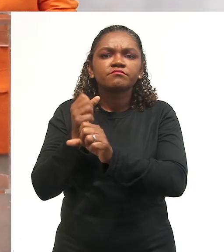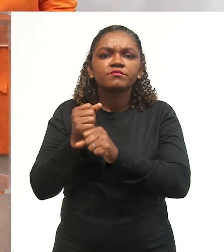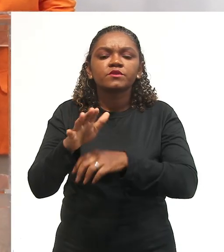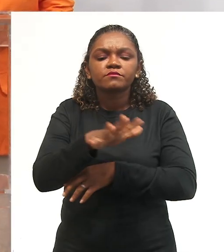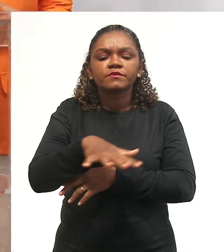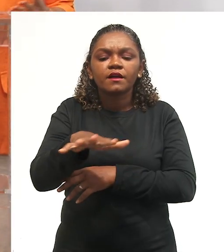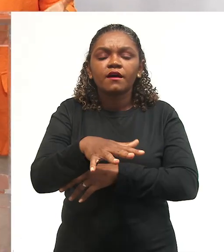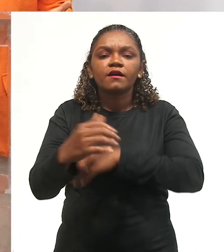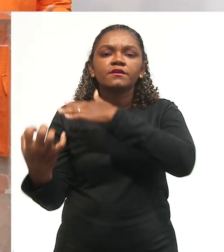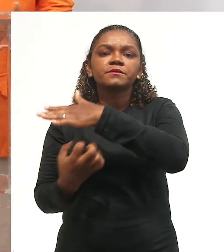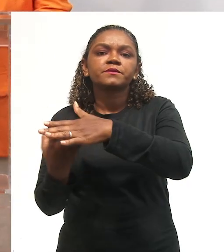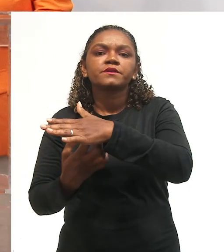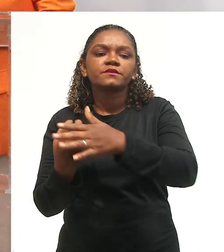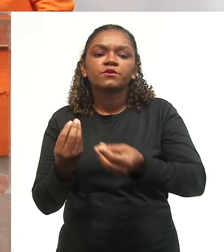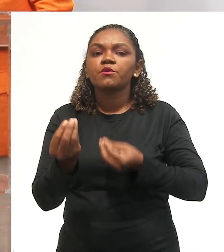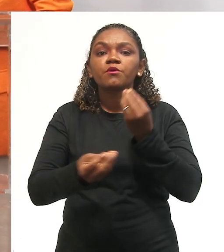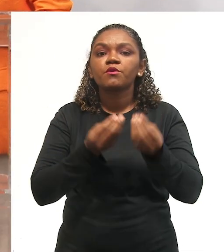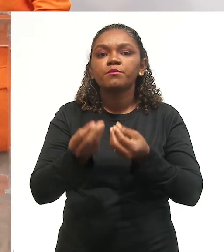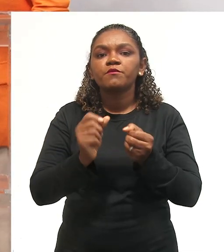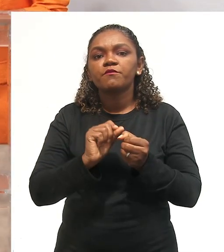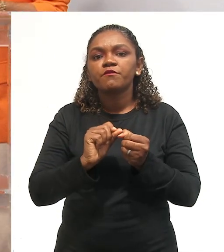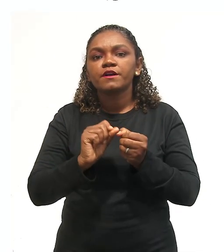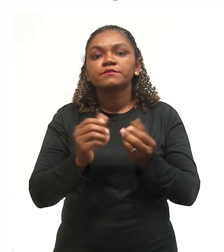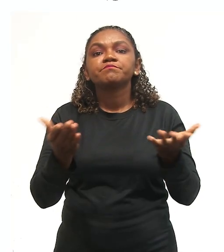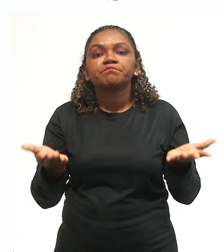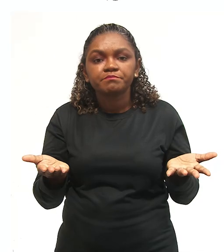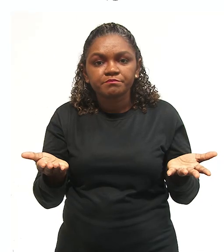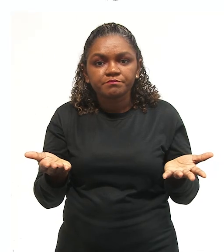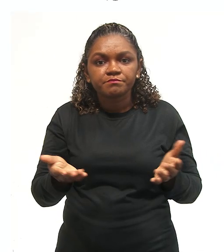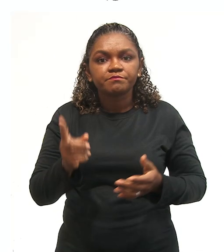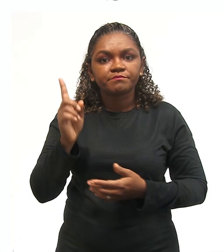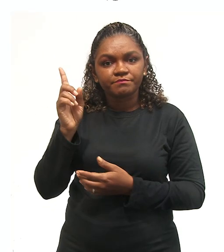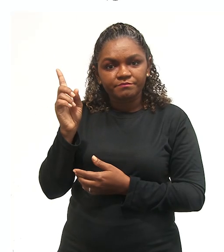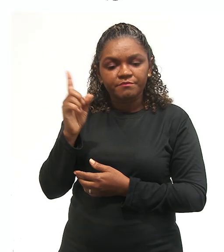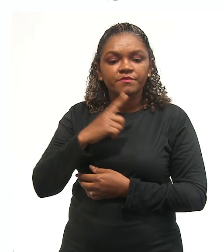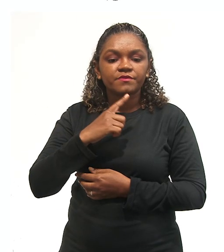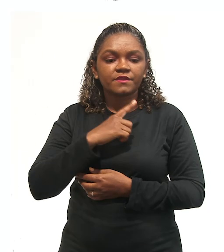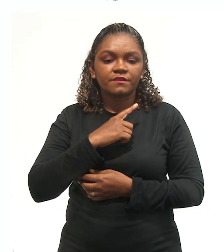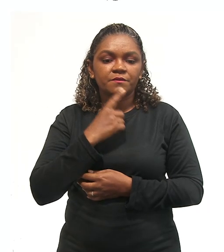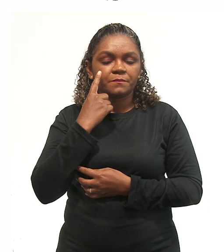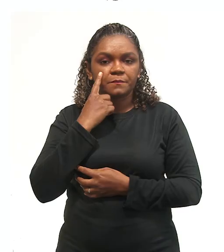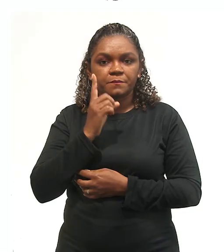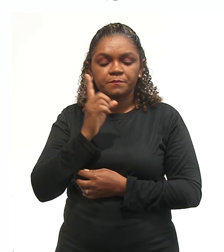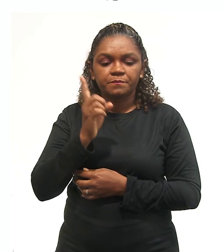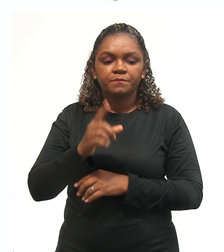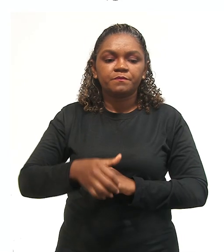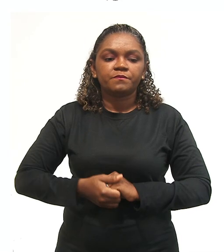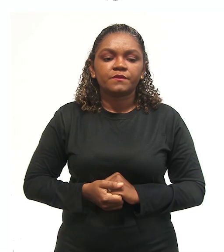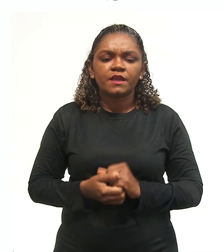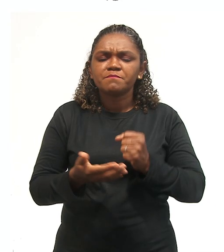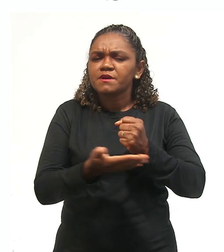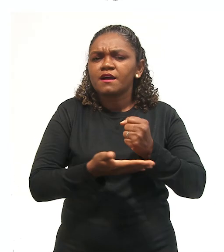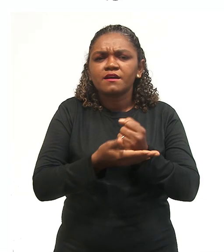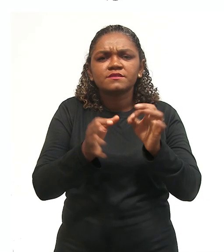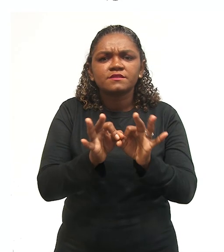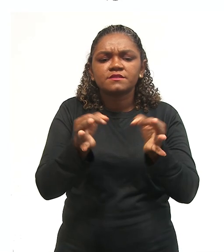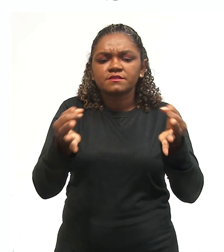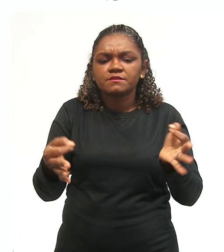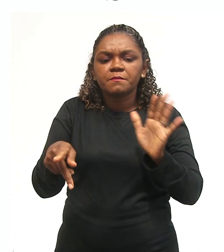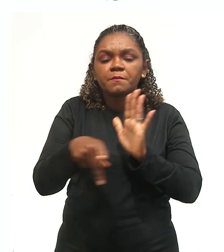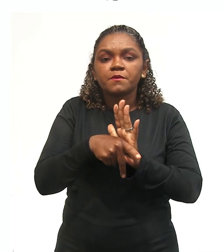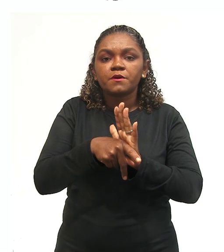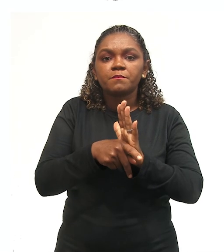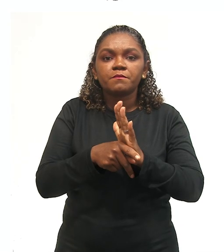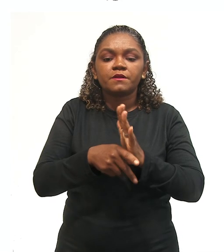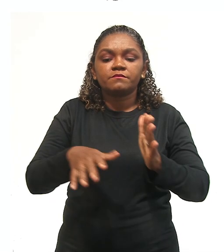no juro comercial, né, no ano comercial? Essa fórmula que a gente utiliza é a fórmula